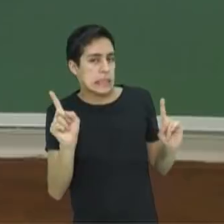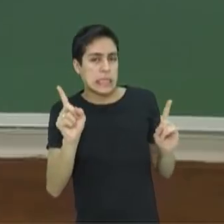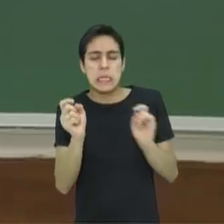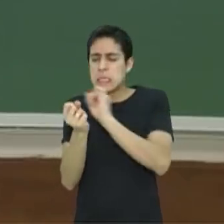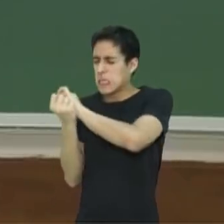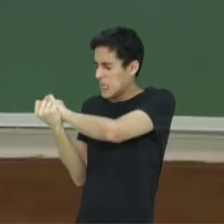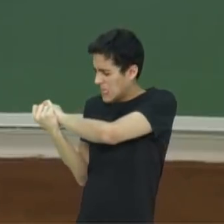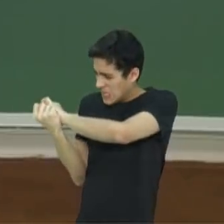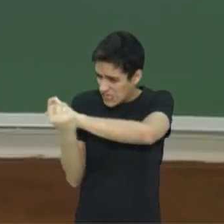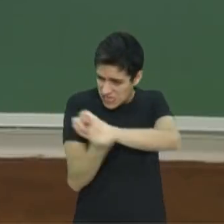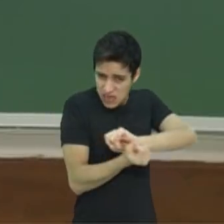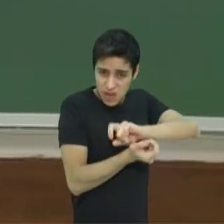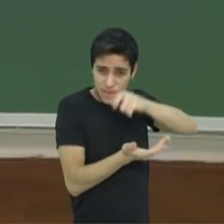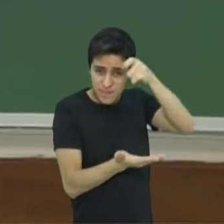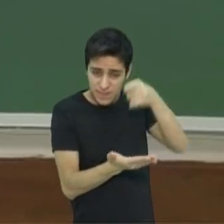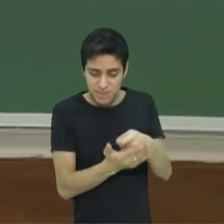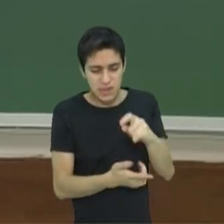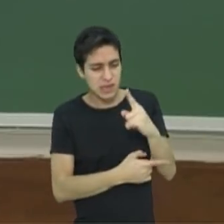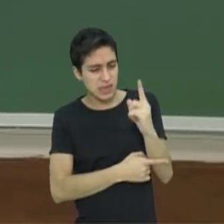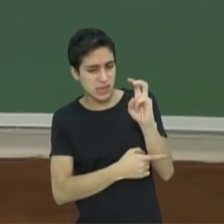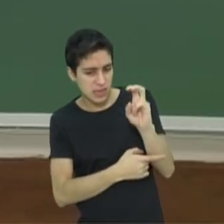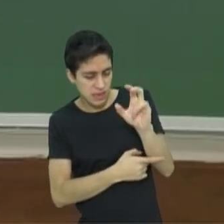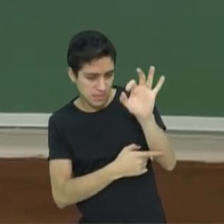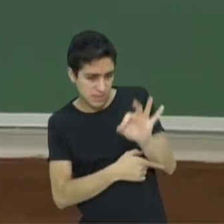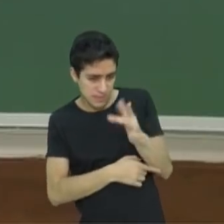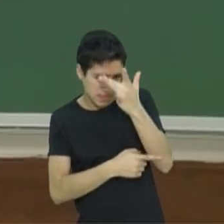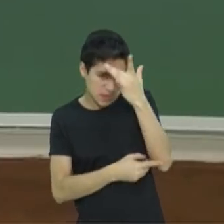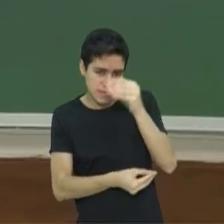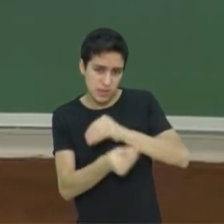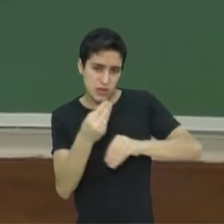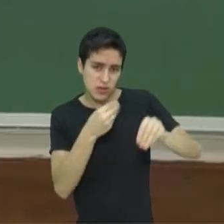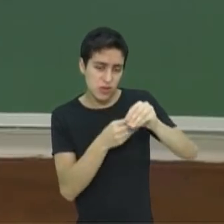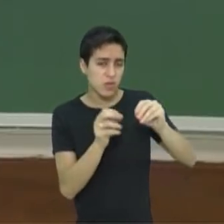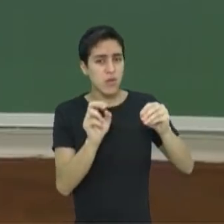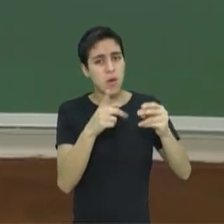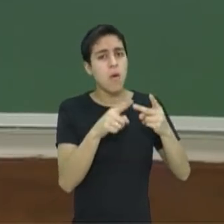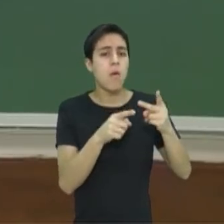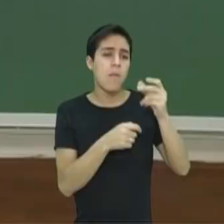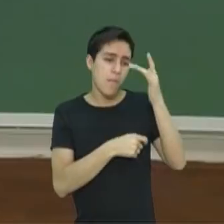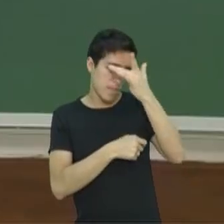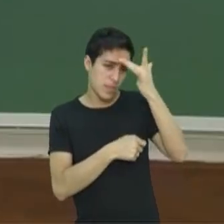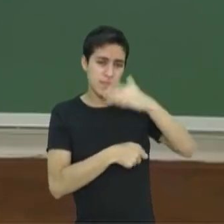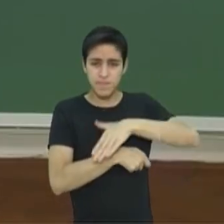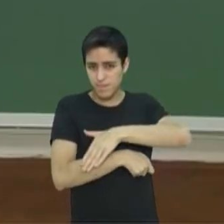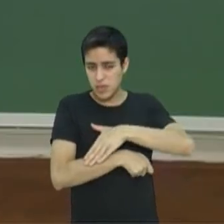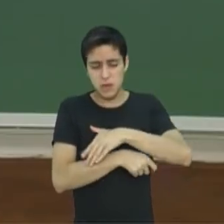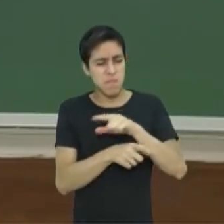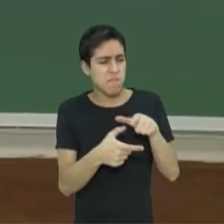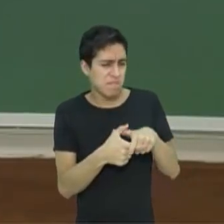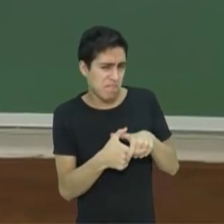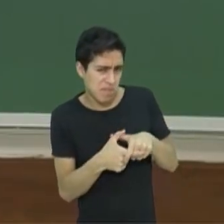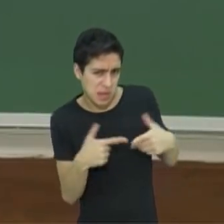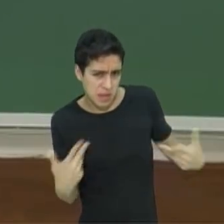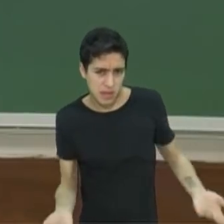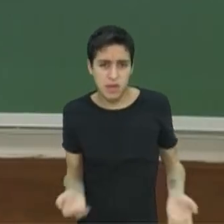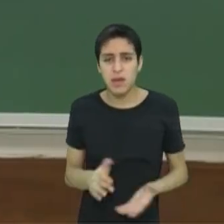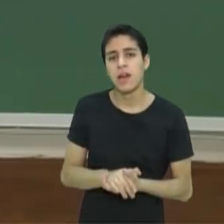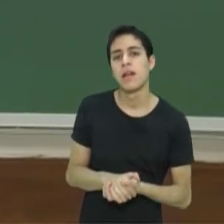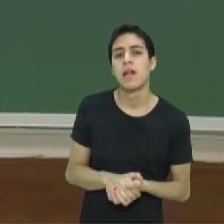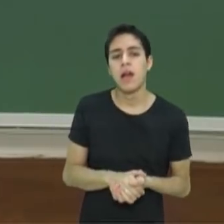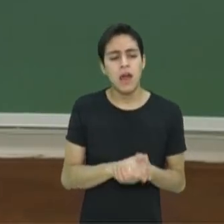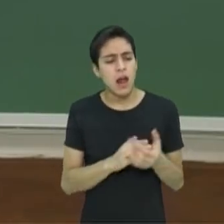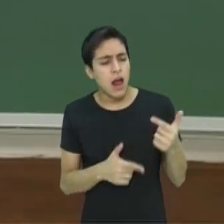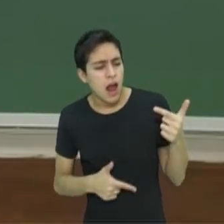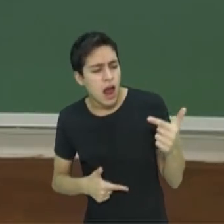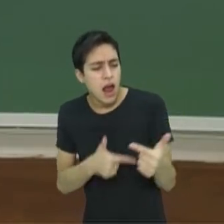África. E apenas 15% era formado por mestiços e por brancos, ou seja, uma minoria muito grande. Tá? E a força de